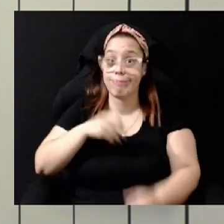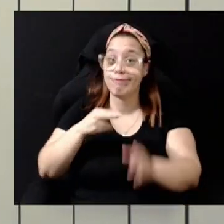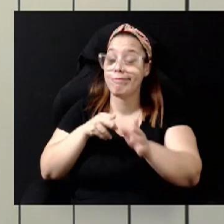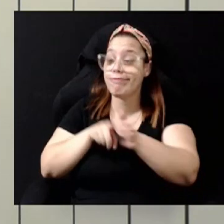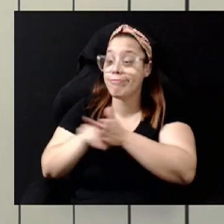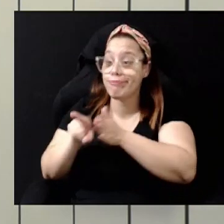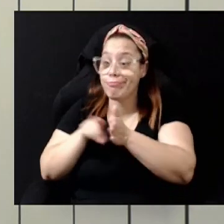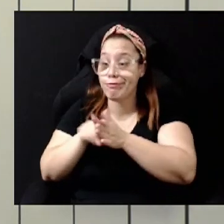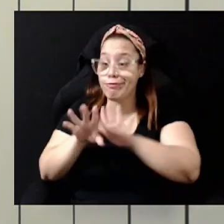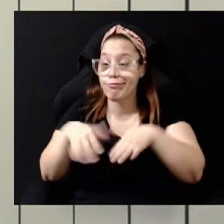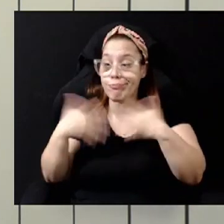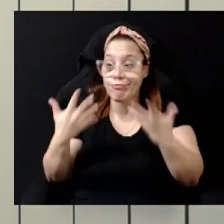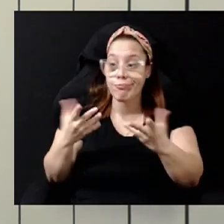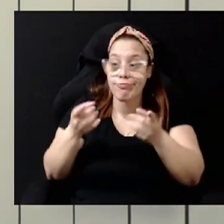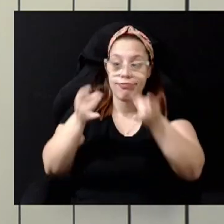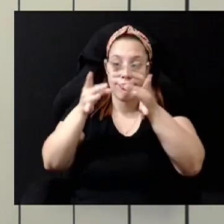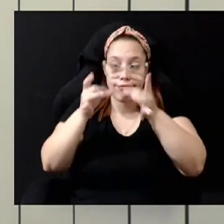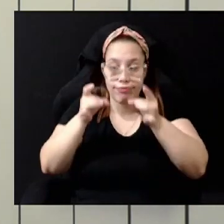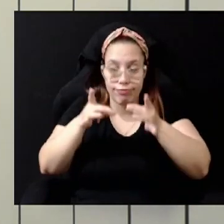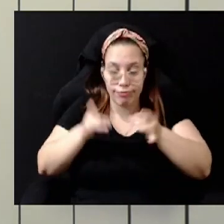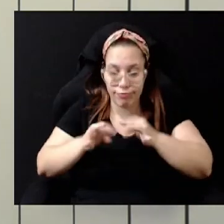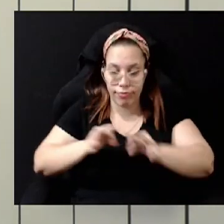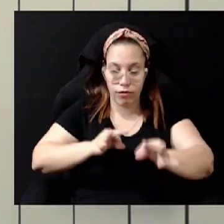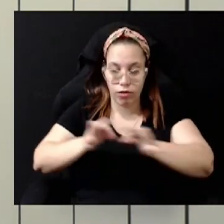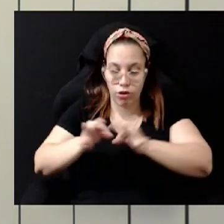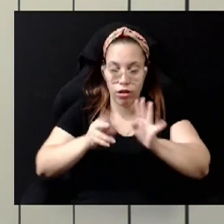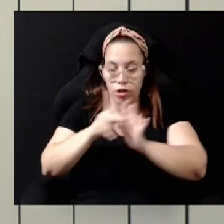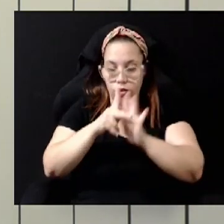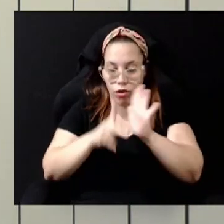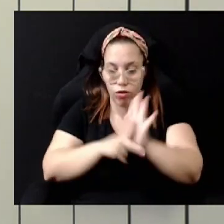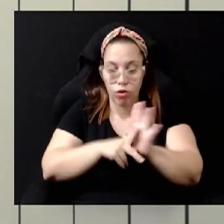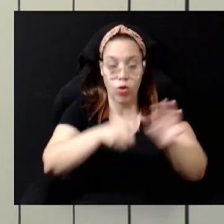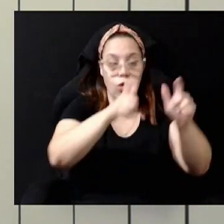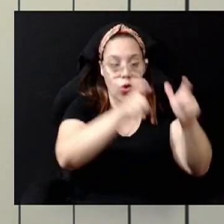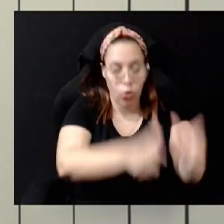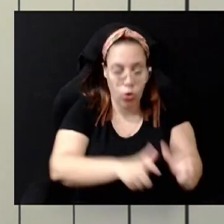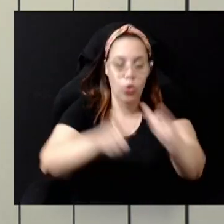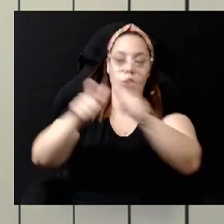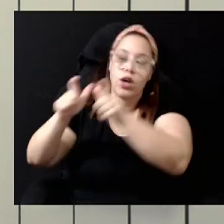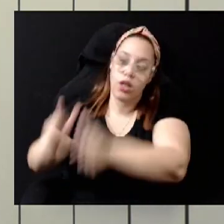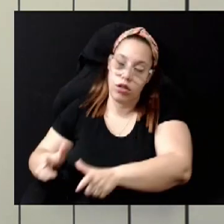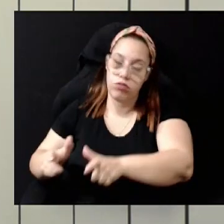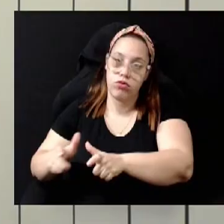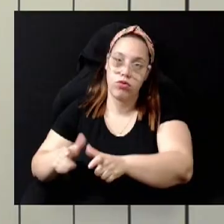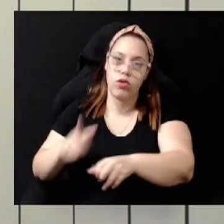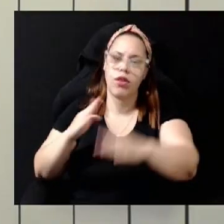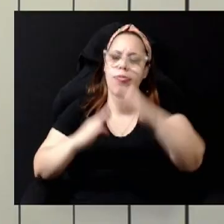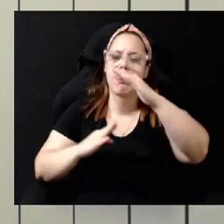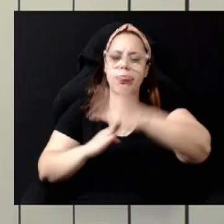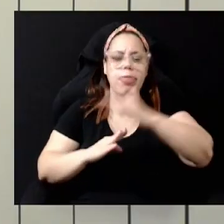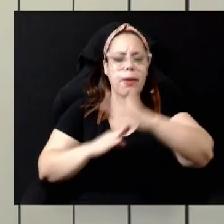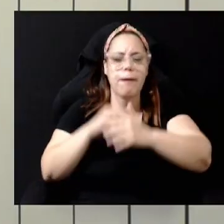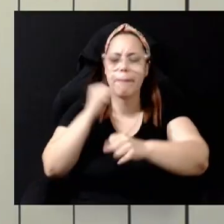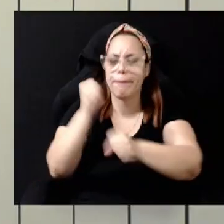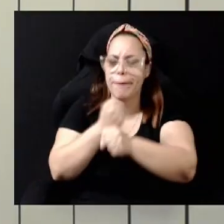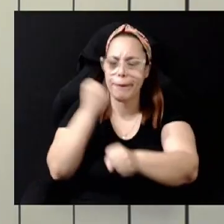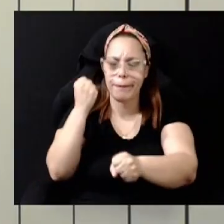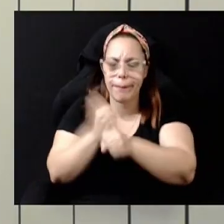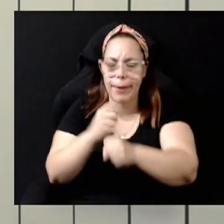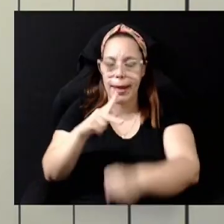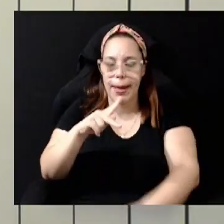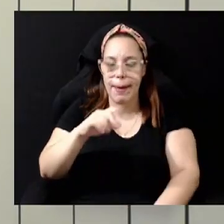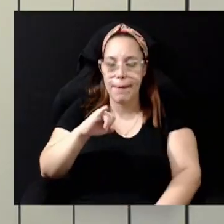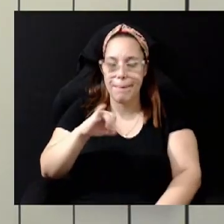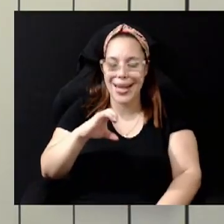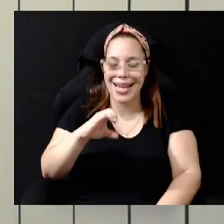os detalhes técnicos do projeto, localização, tempo das obras. Os piscinões, também